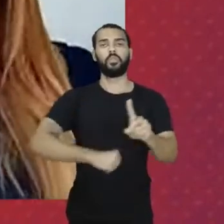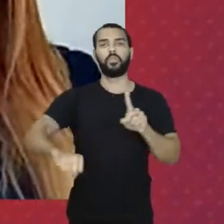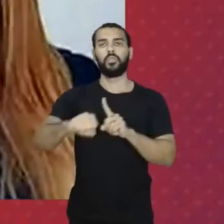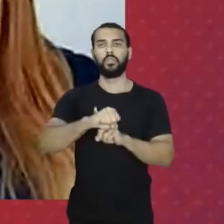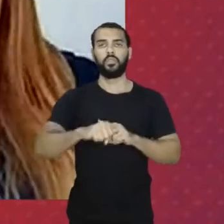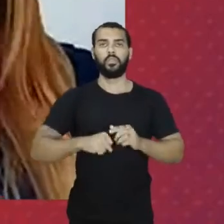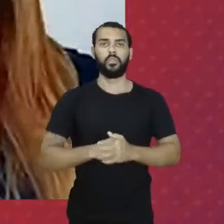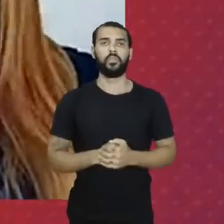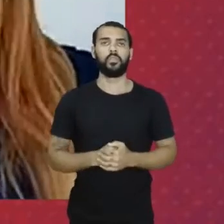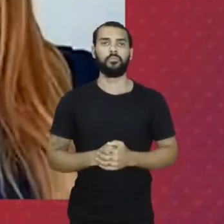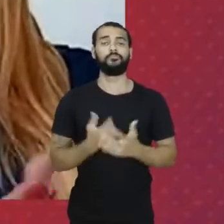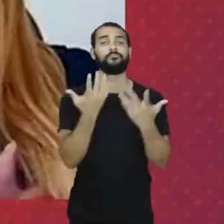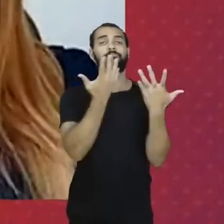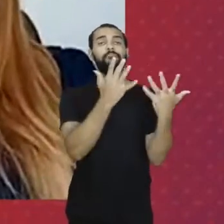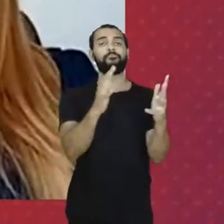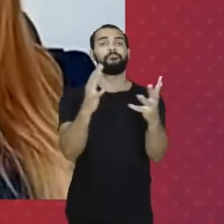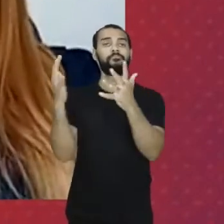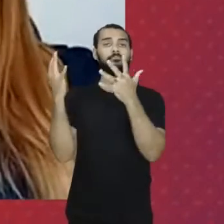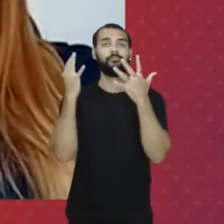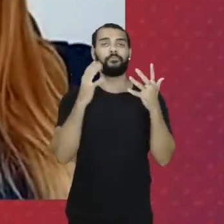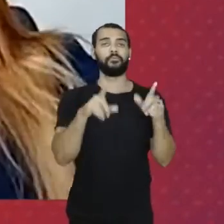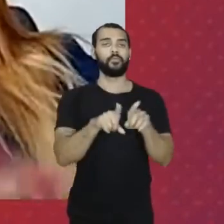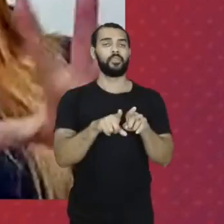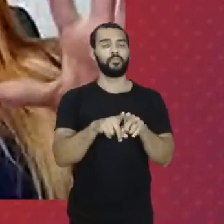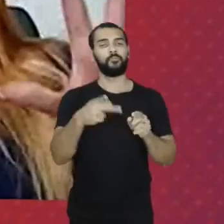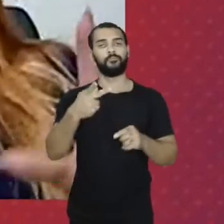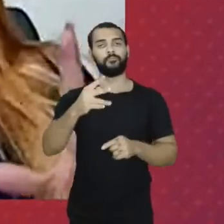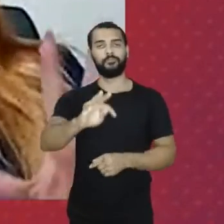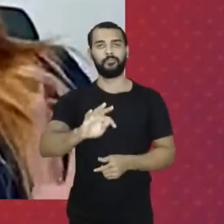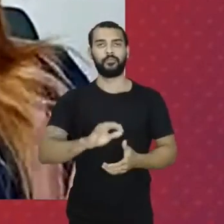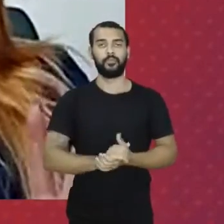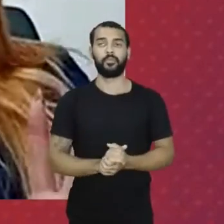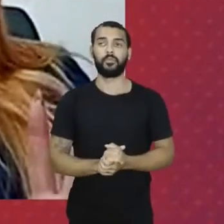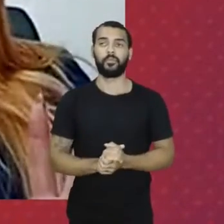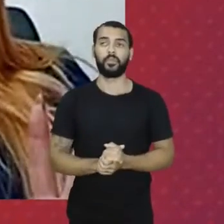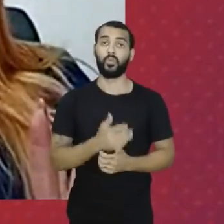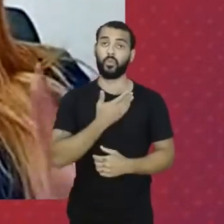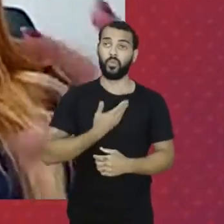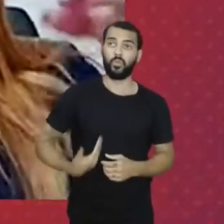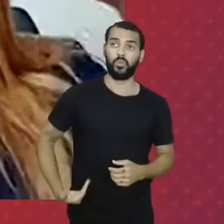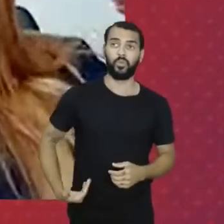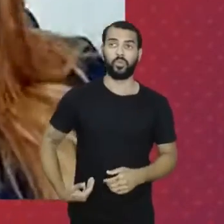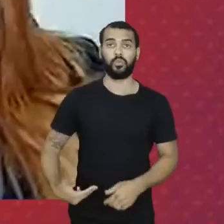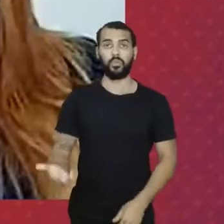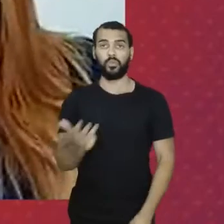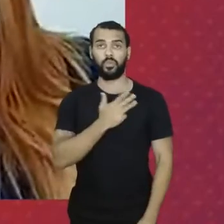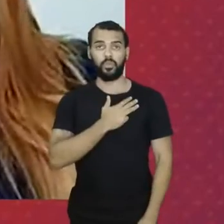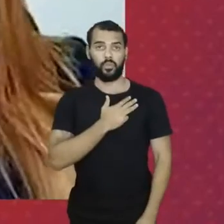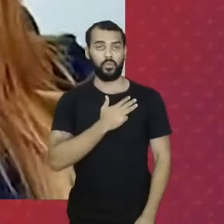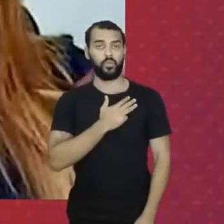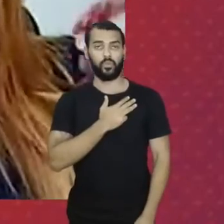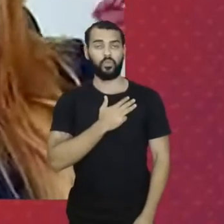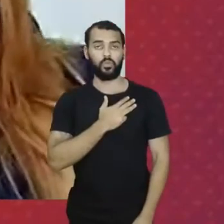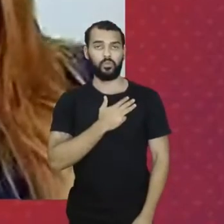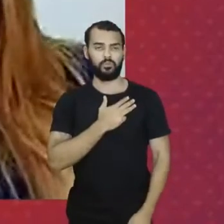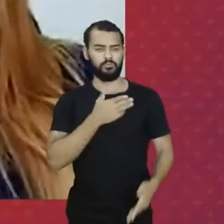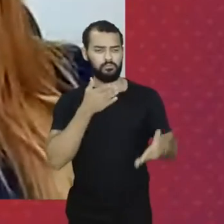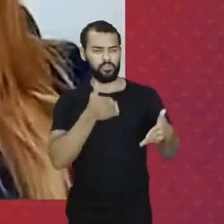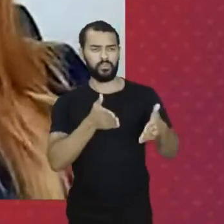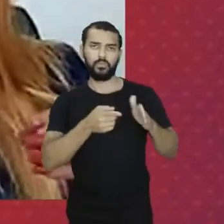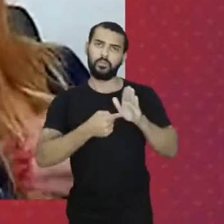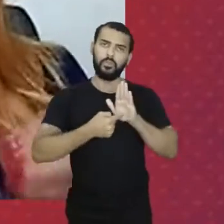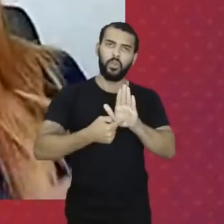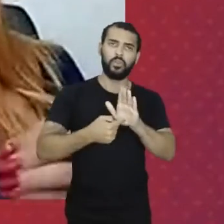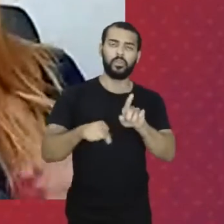vocês e parabéns e vida longa ao Partido dos Trabalhadores. O governo Lula, ele chega